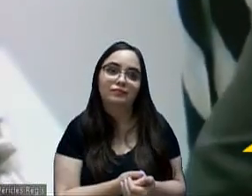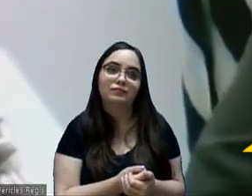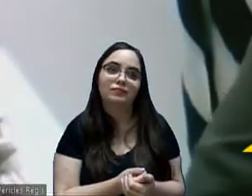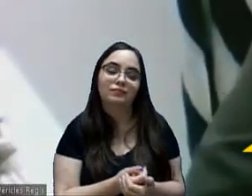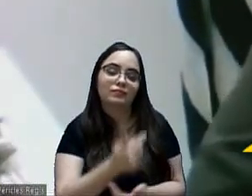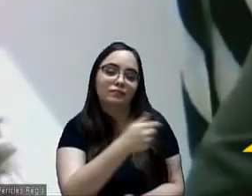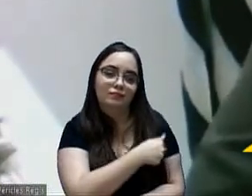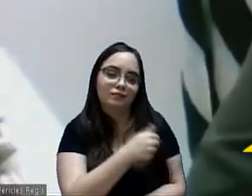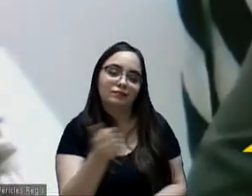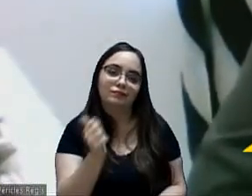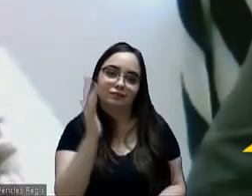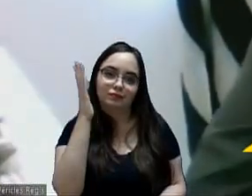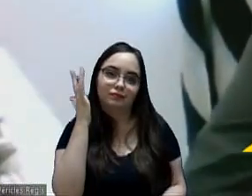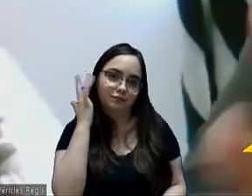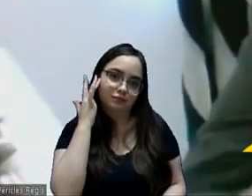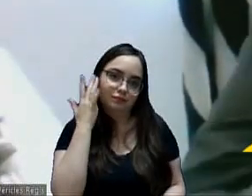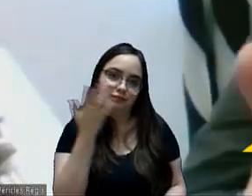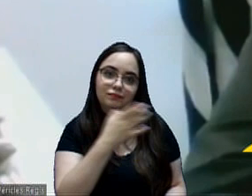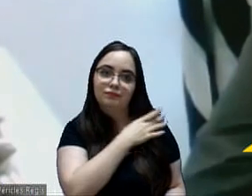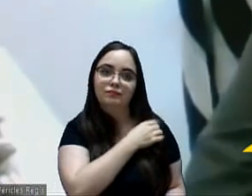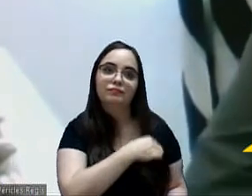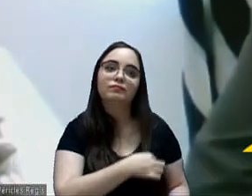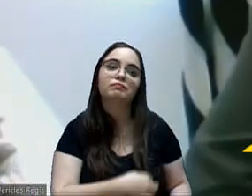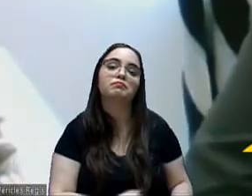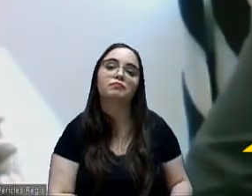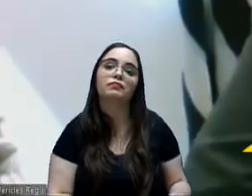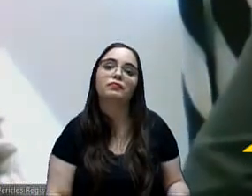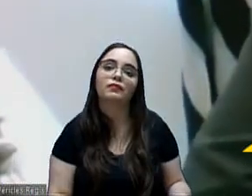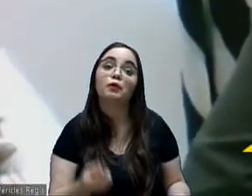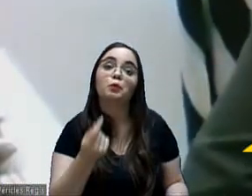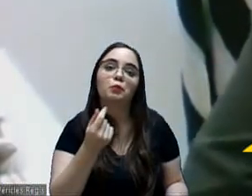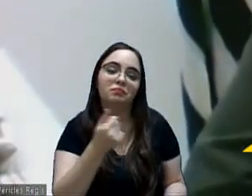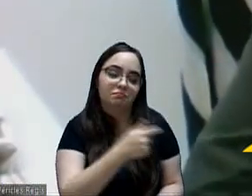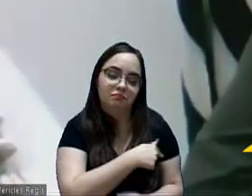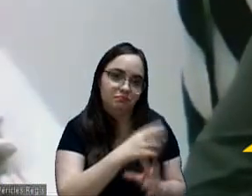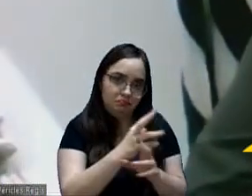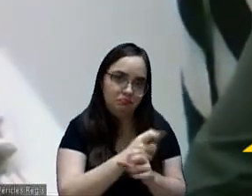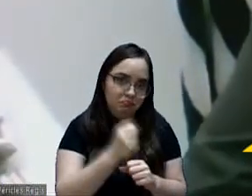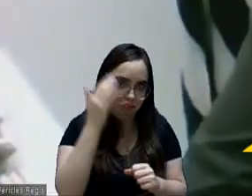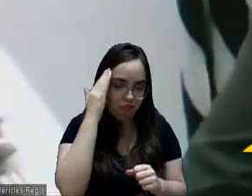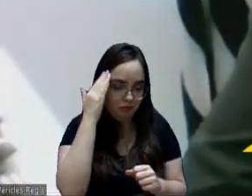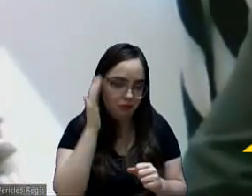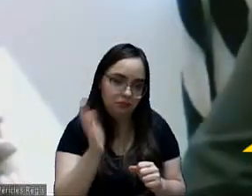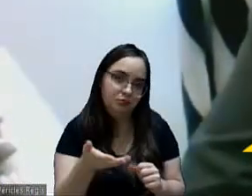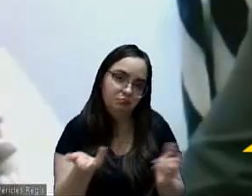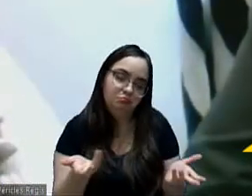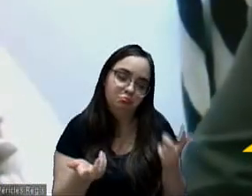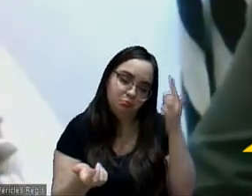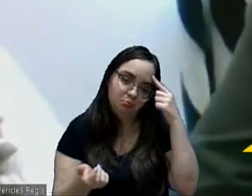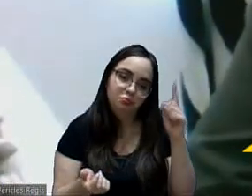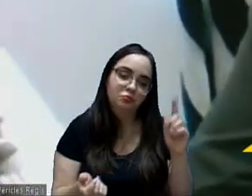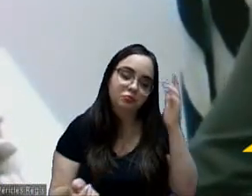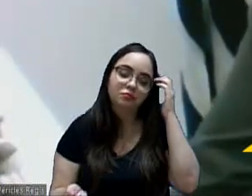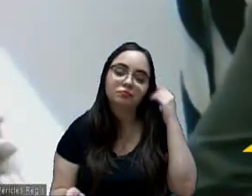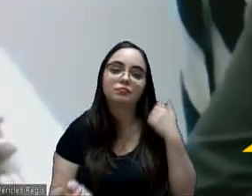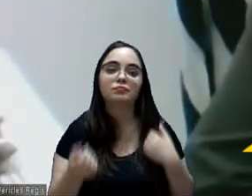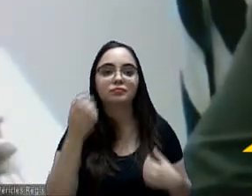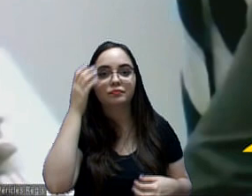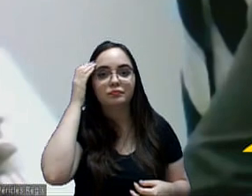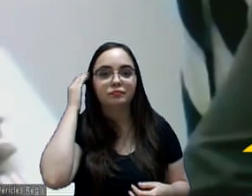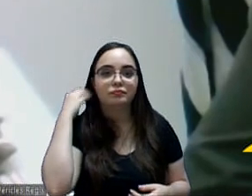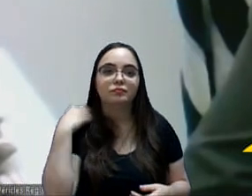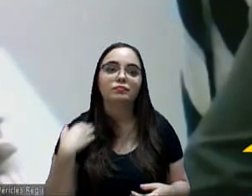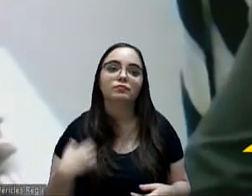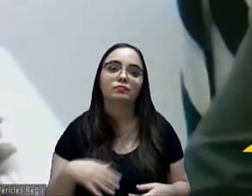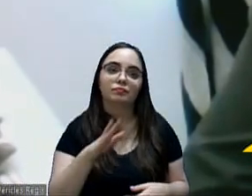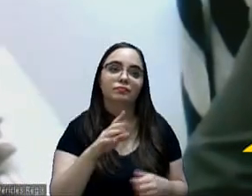vacinas. Acredito, eu não sei se alguém tem esse valor aí já contabilizado, mas